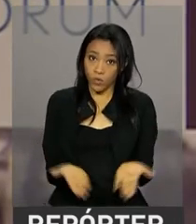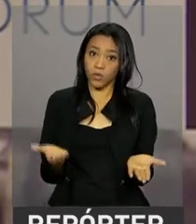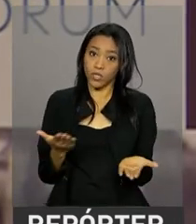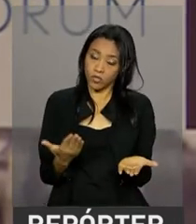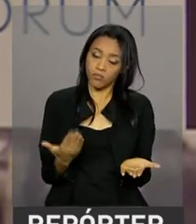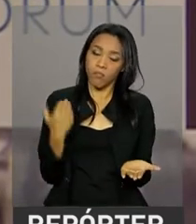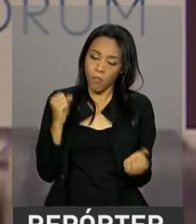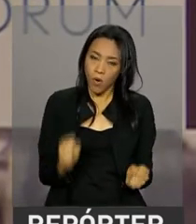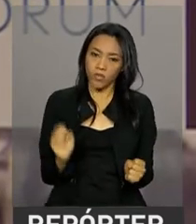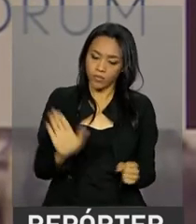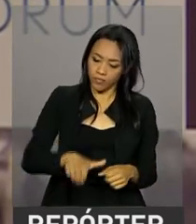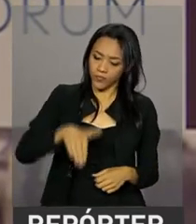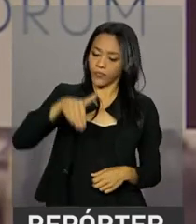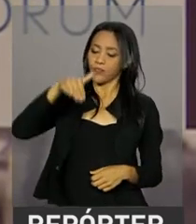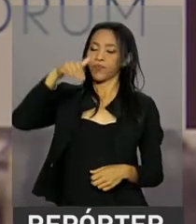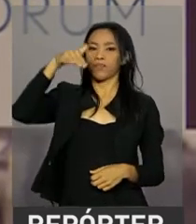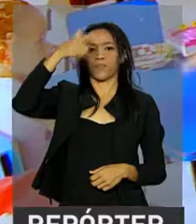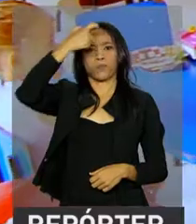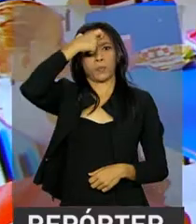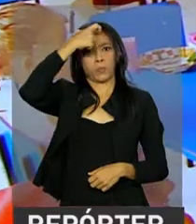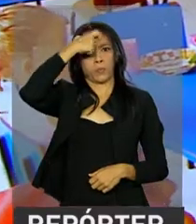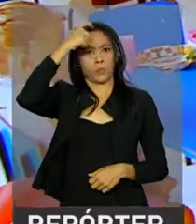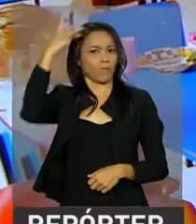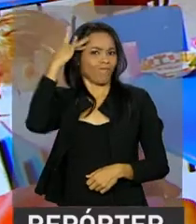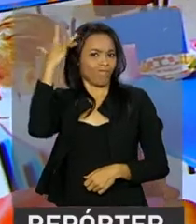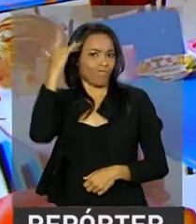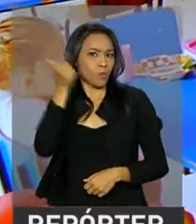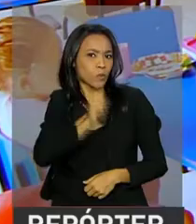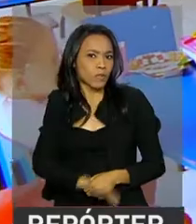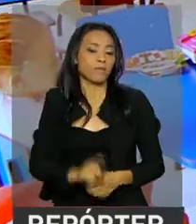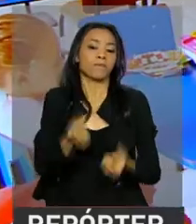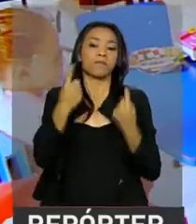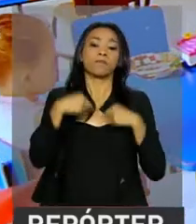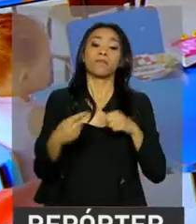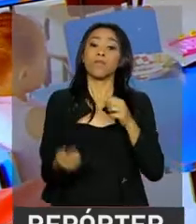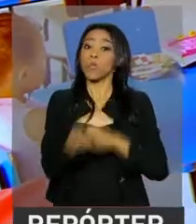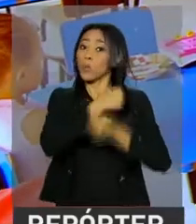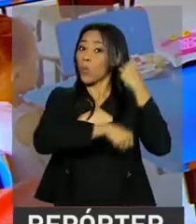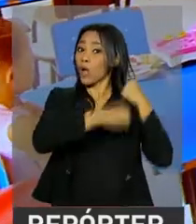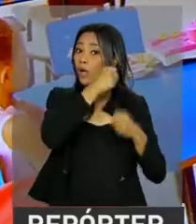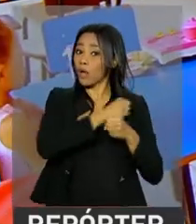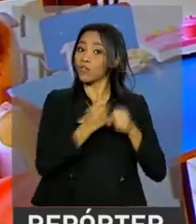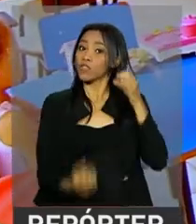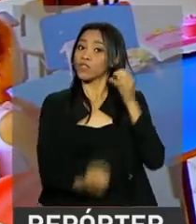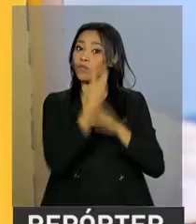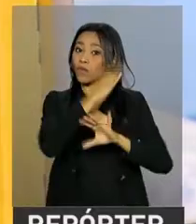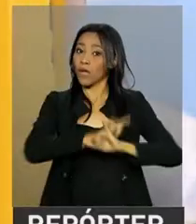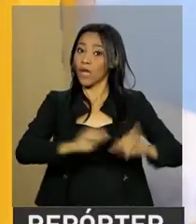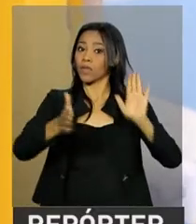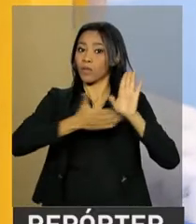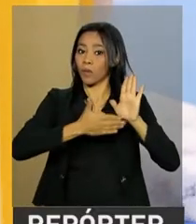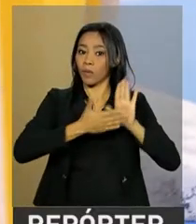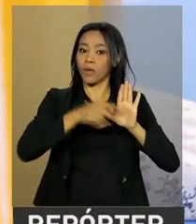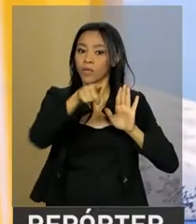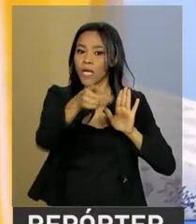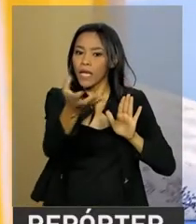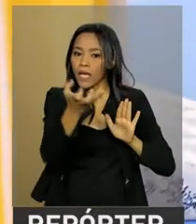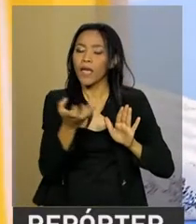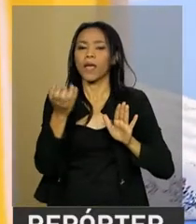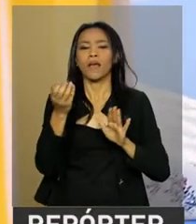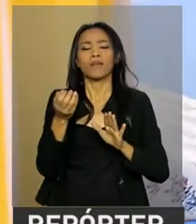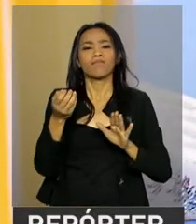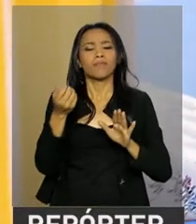e realizar o seu potencial lançado ano passado o programa criança feliz quer ampliar a rede de atenção